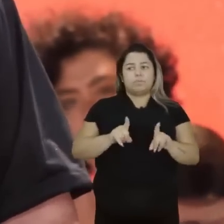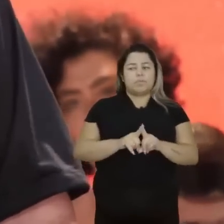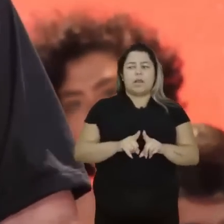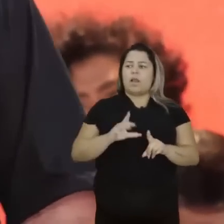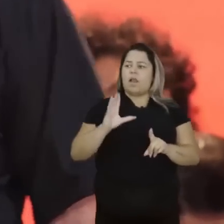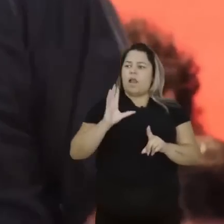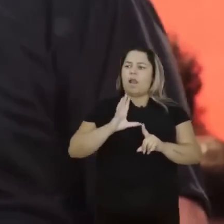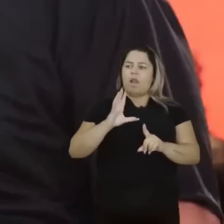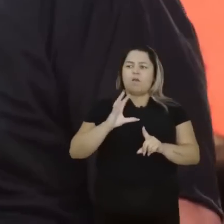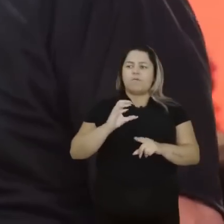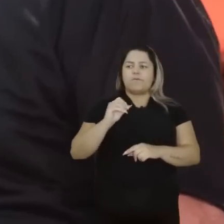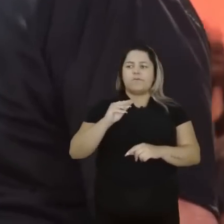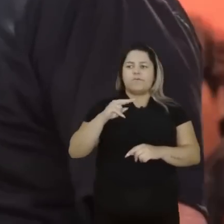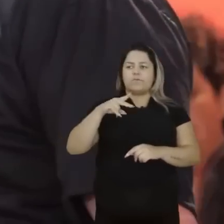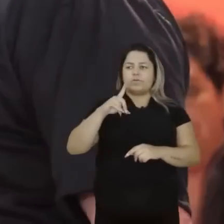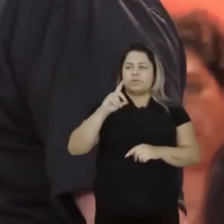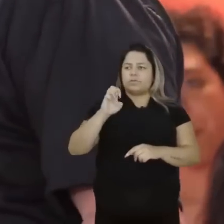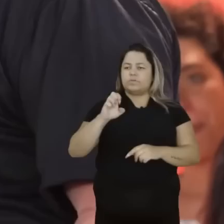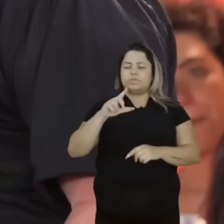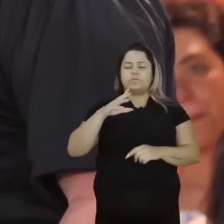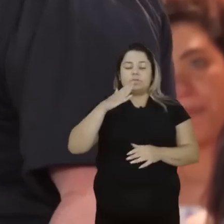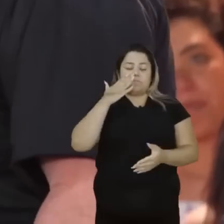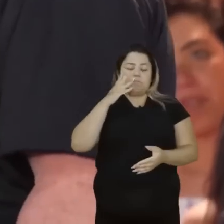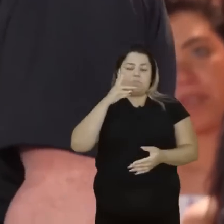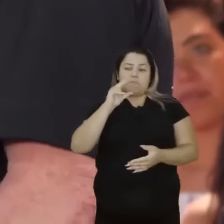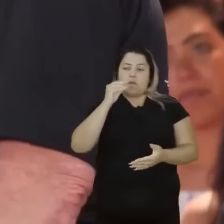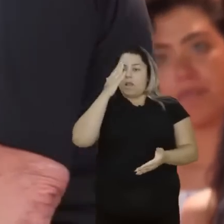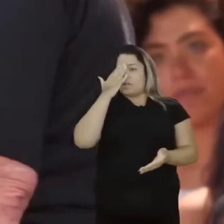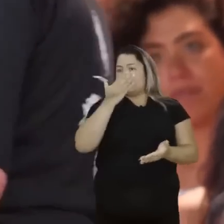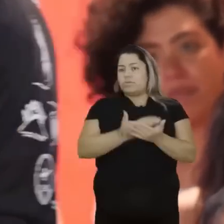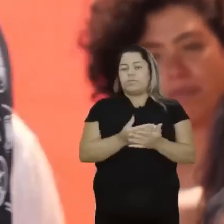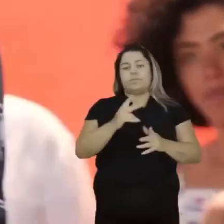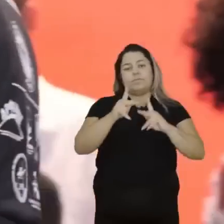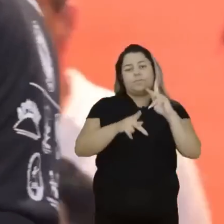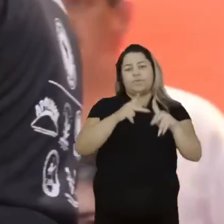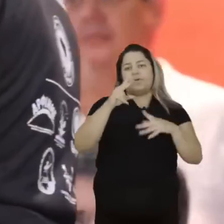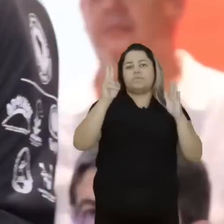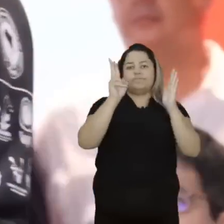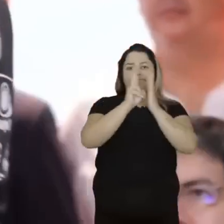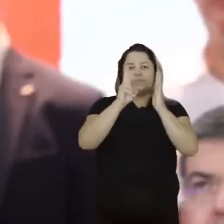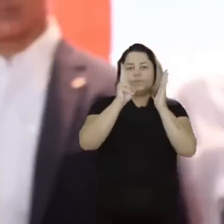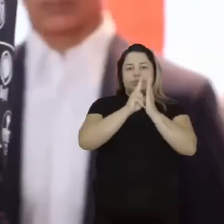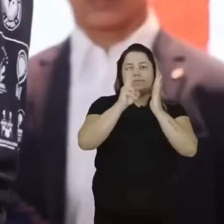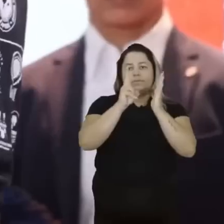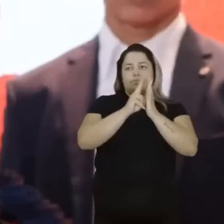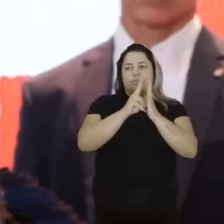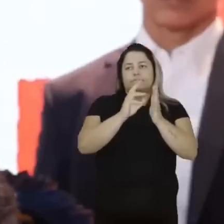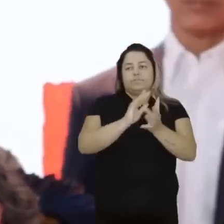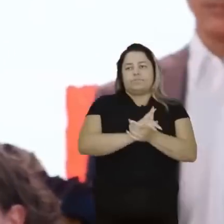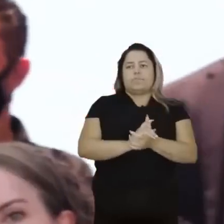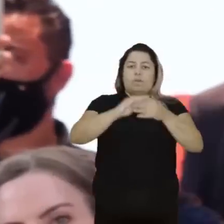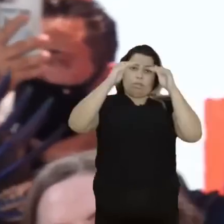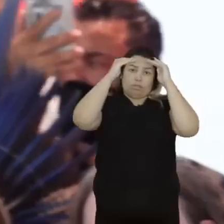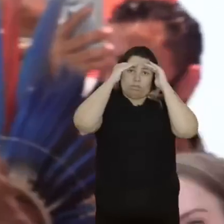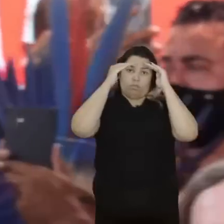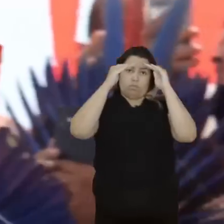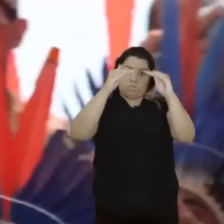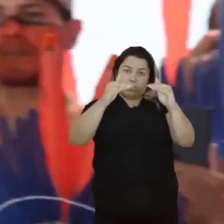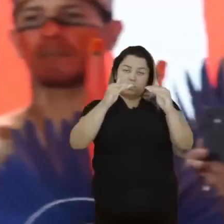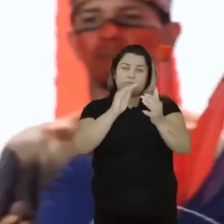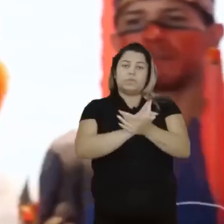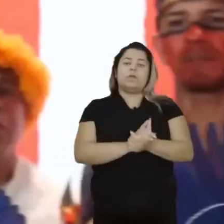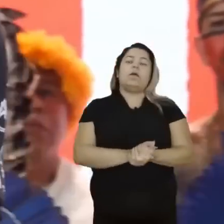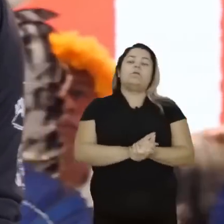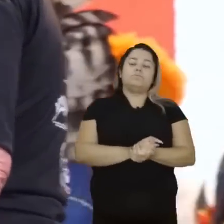ofender, para desacreditar os povos indígenas que deveriam ser respeitados,